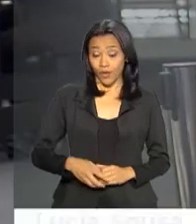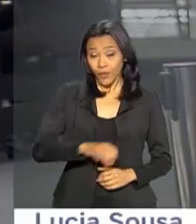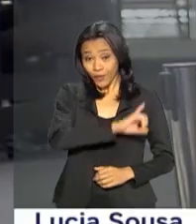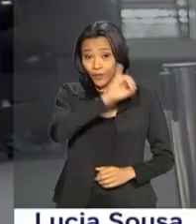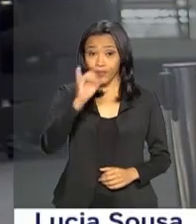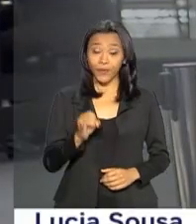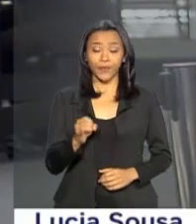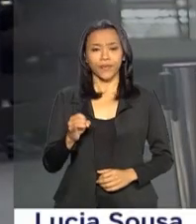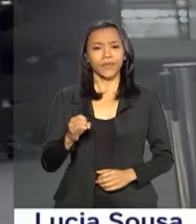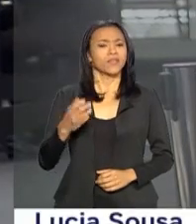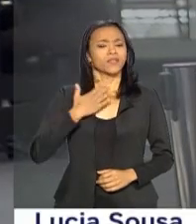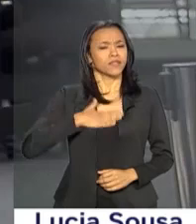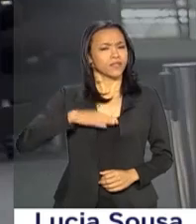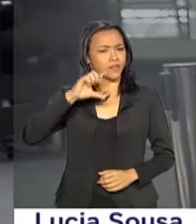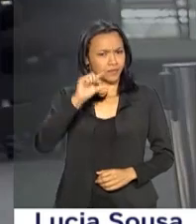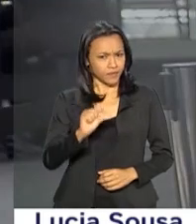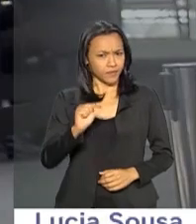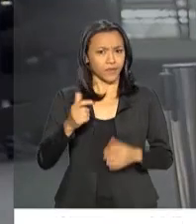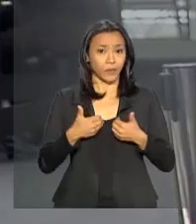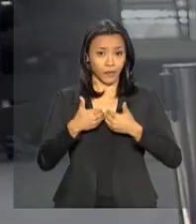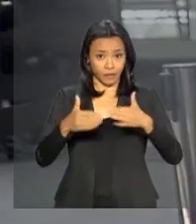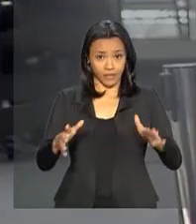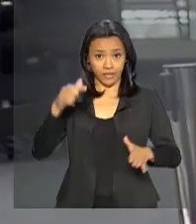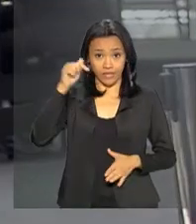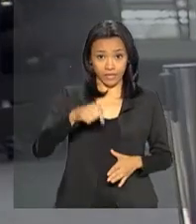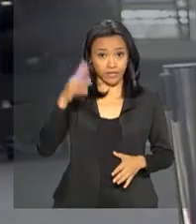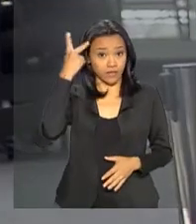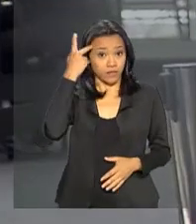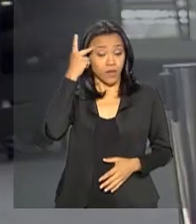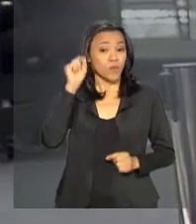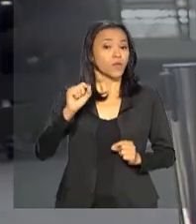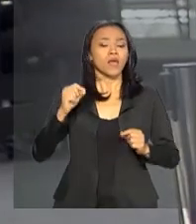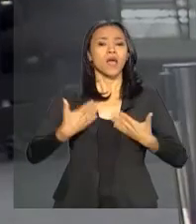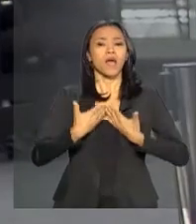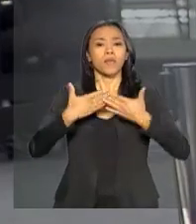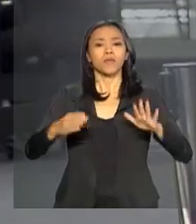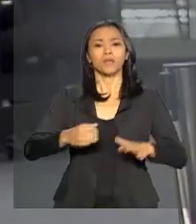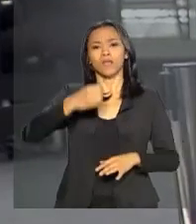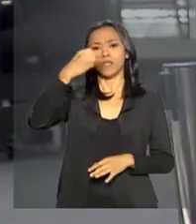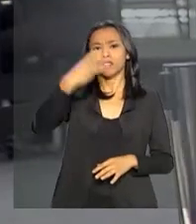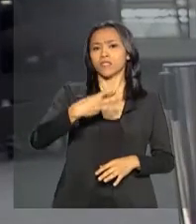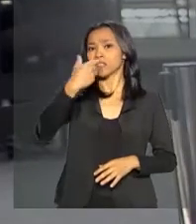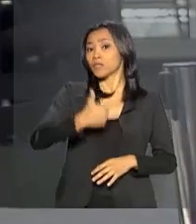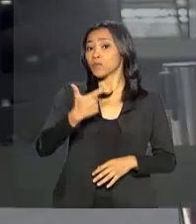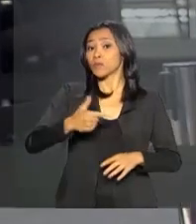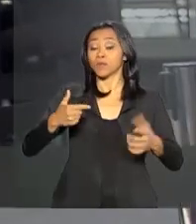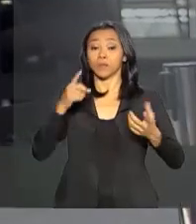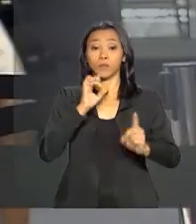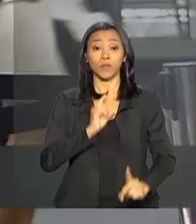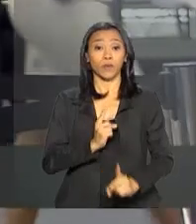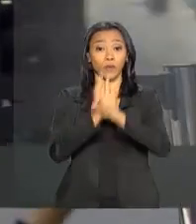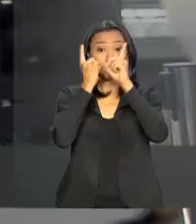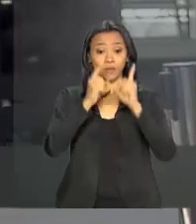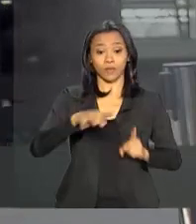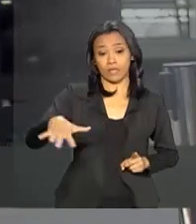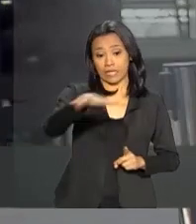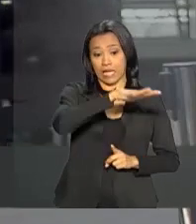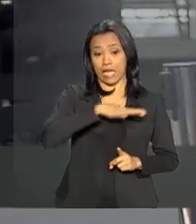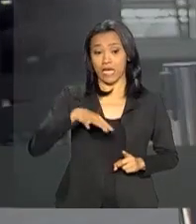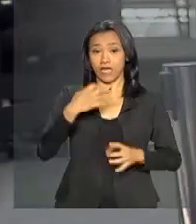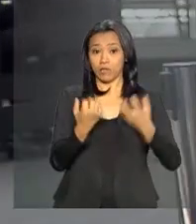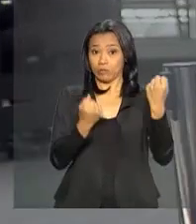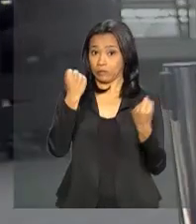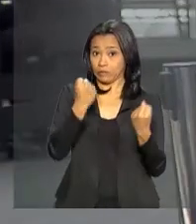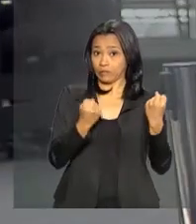Olá, começa em instantes aqui em São Paulo a cerimônia de abertura da 30ª edição do Salão Internacional do Automóvel, que vai contar